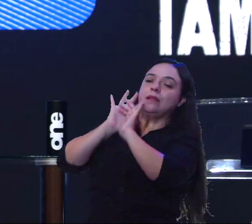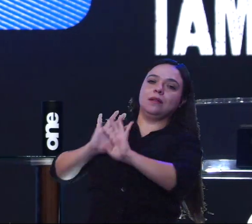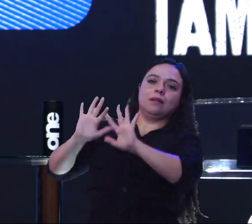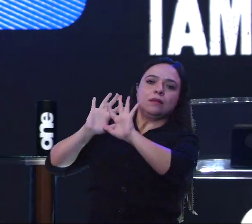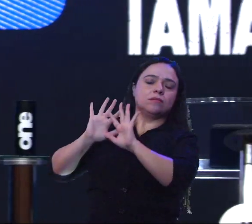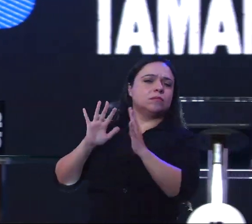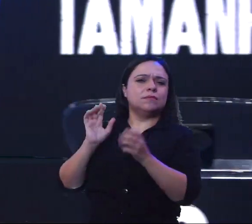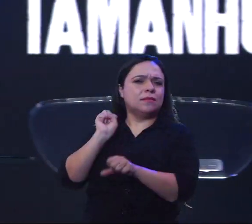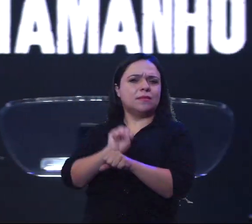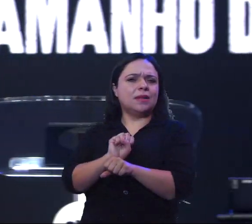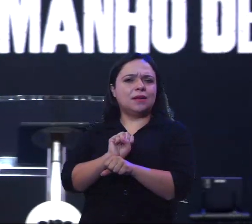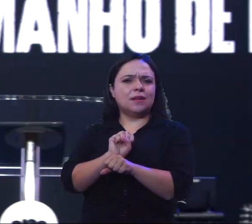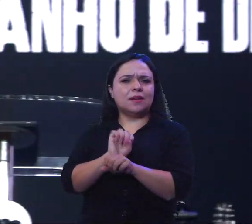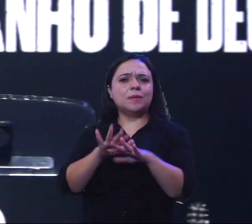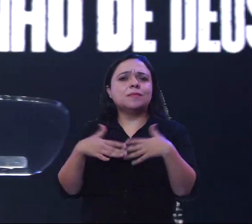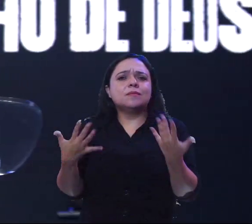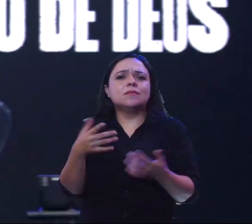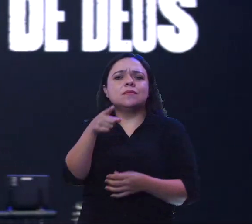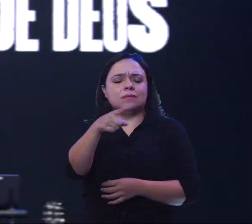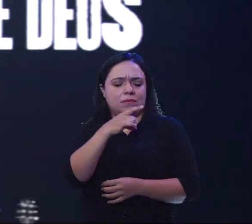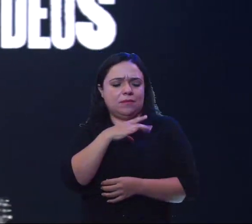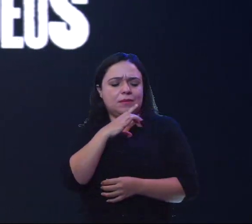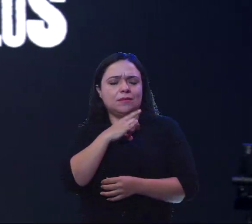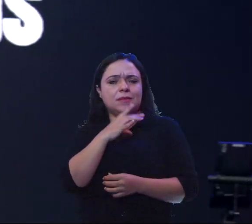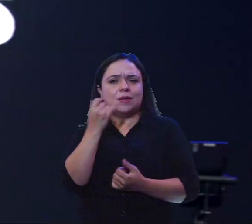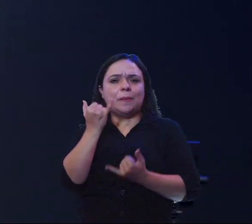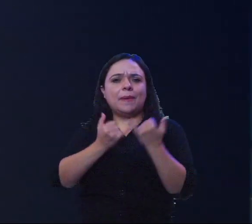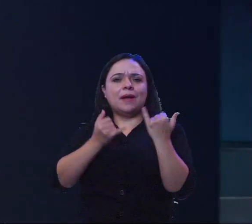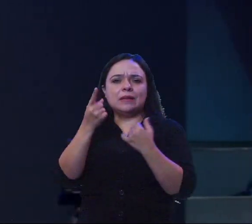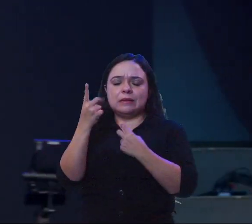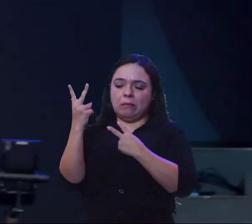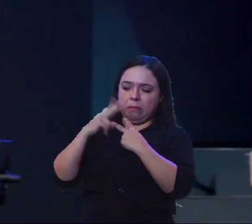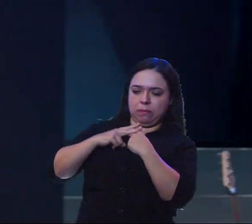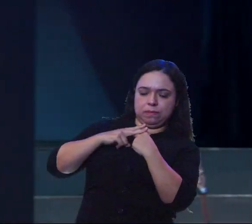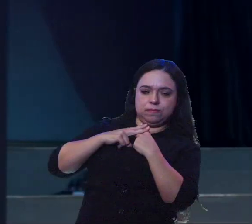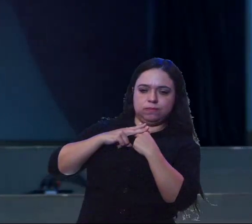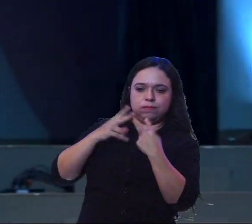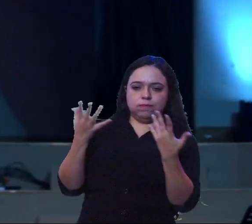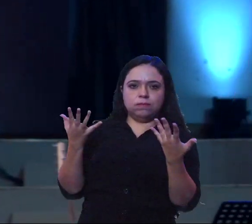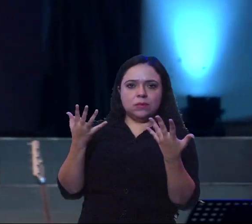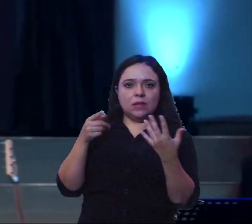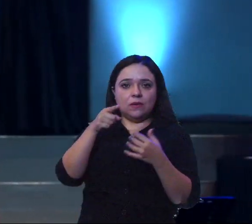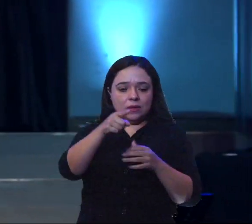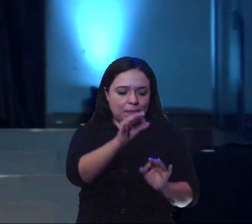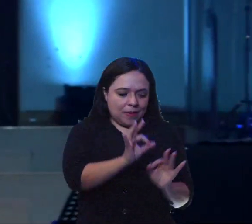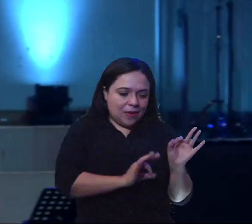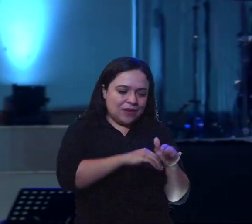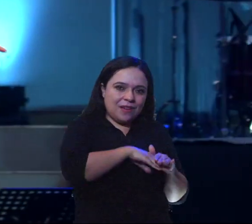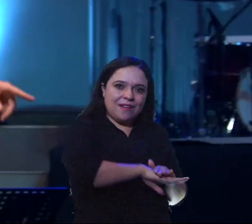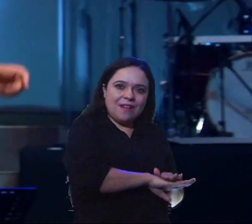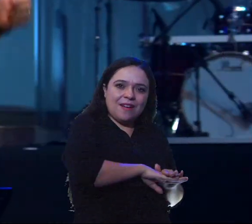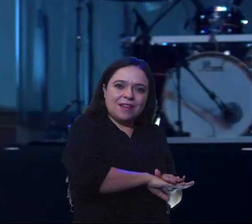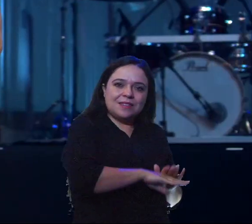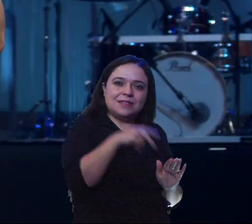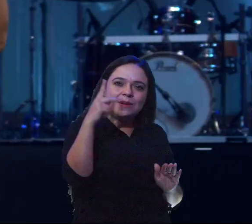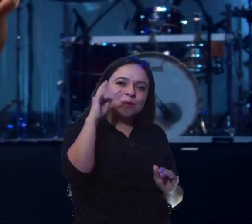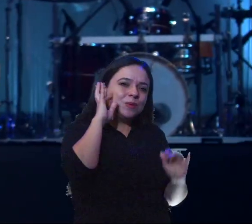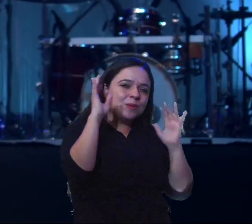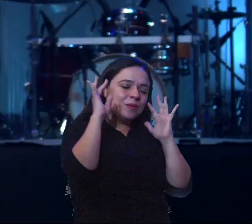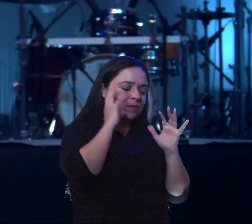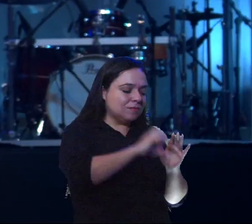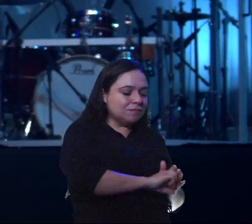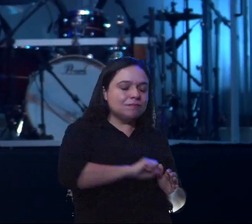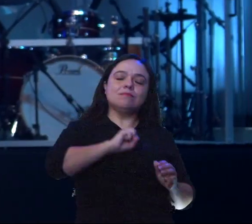que está te aprisionando para colocar de verdade, tirar da gaveta esse projeto, tirar da gaveta esse sonho que Deus colocou há muitos